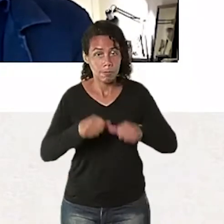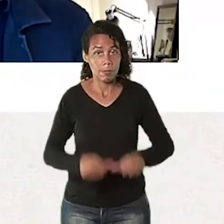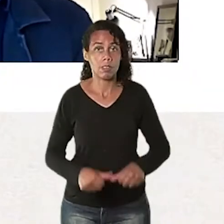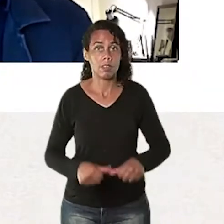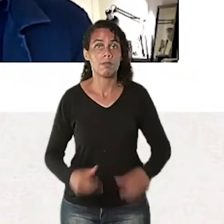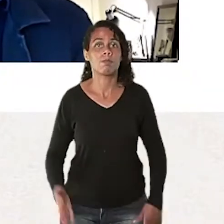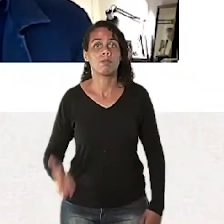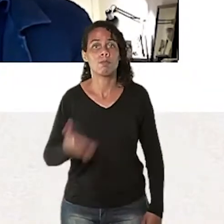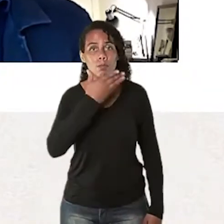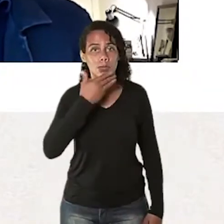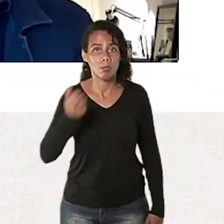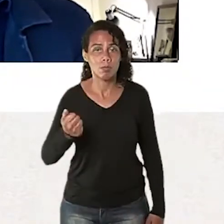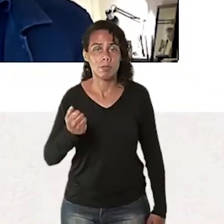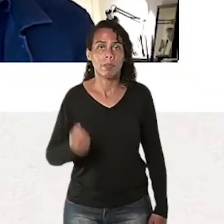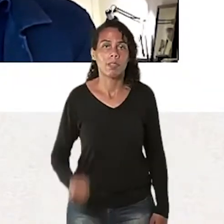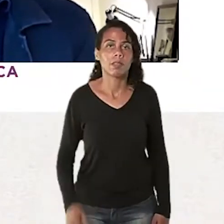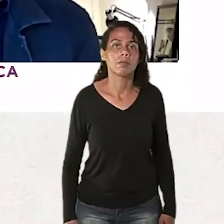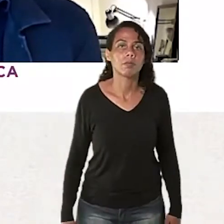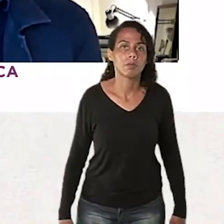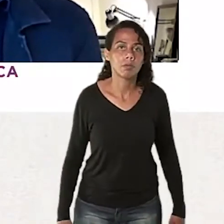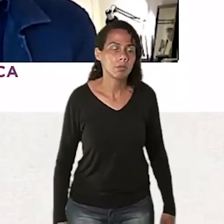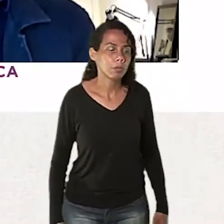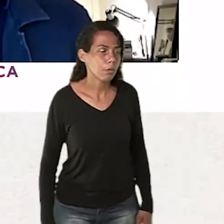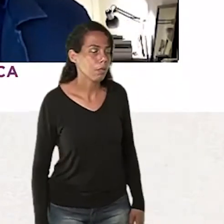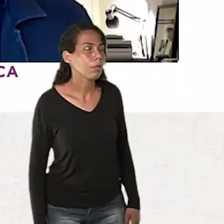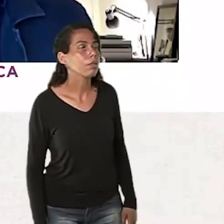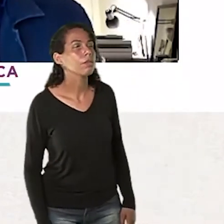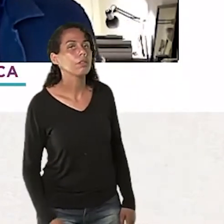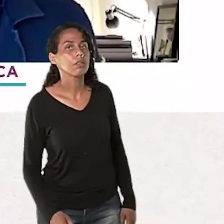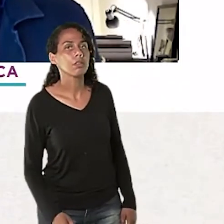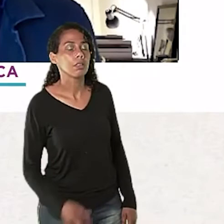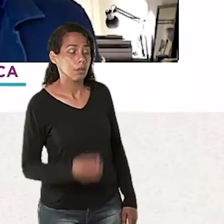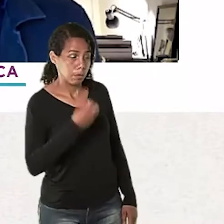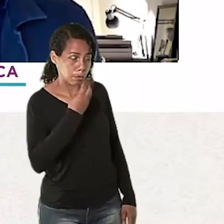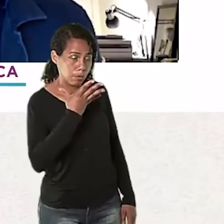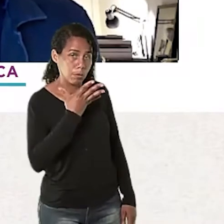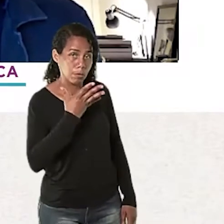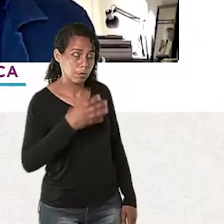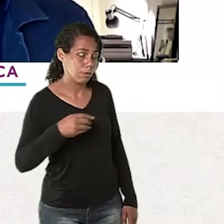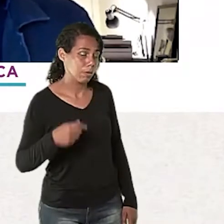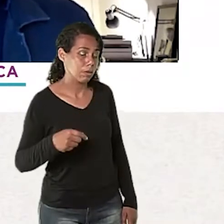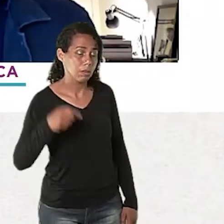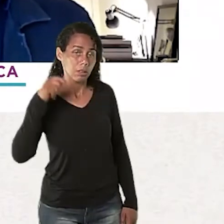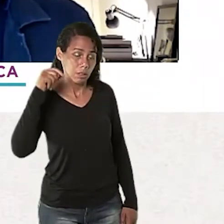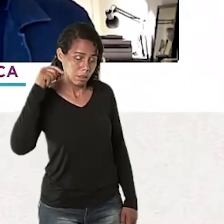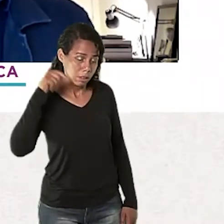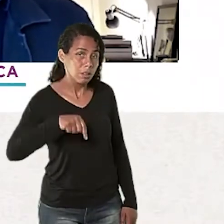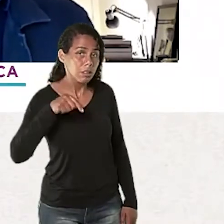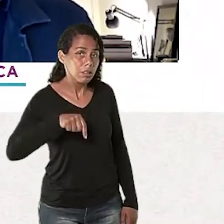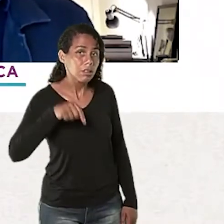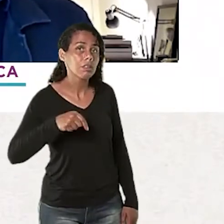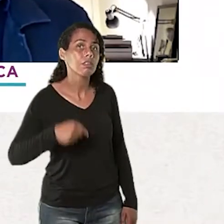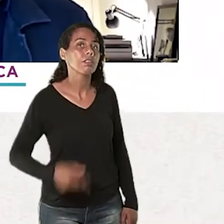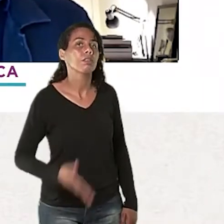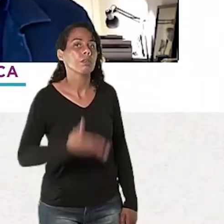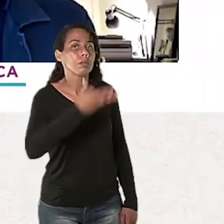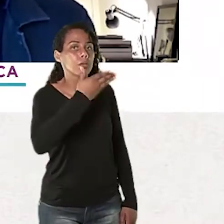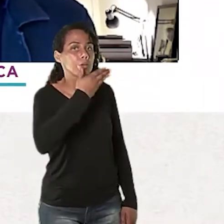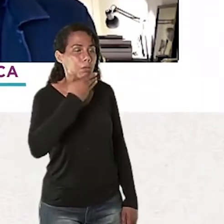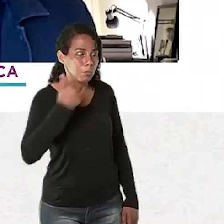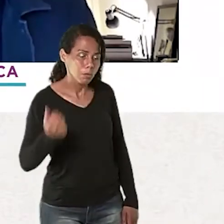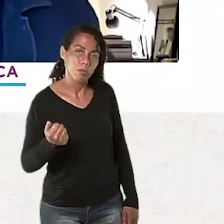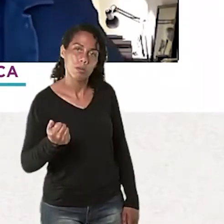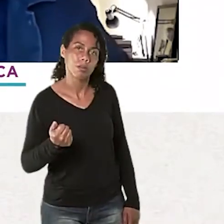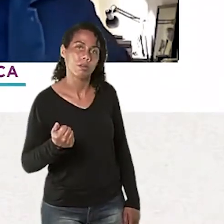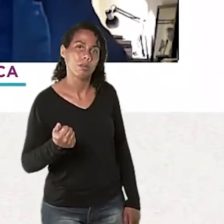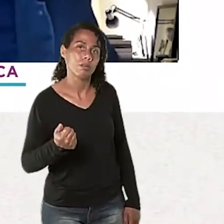né? Boa escapada desse. O pior lugar do mundo é aqui agora. O pior lugar do mundo é aqui agora. Tá mais apropriado.